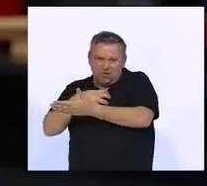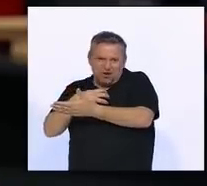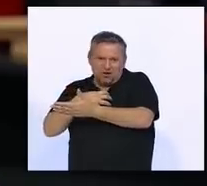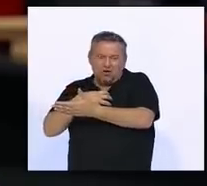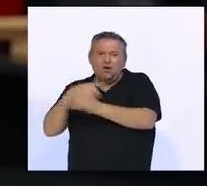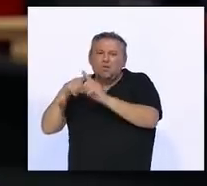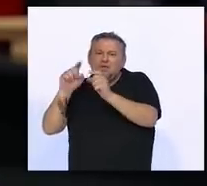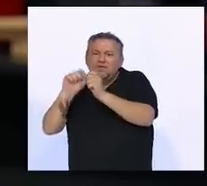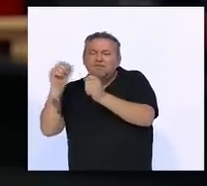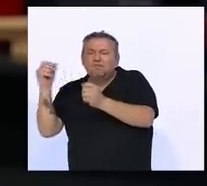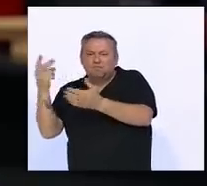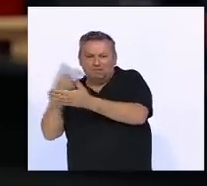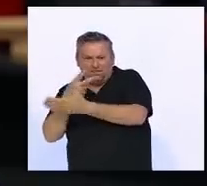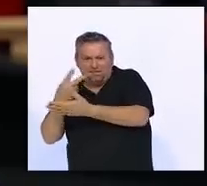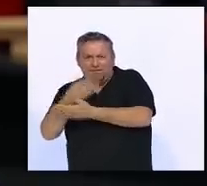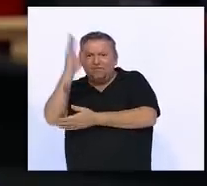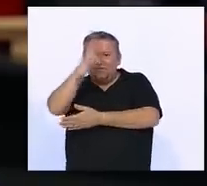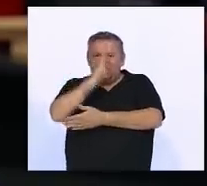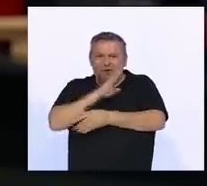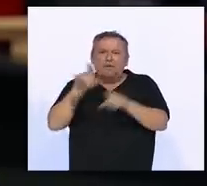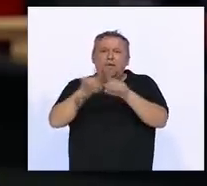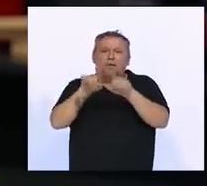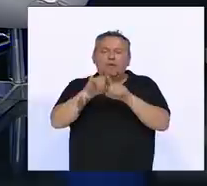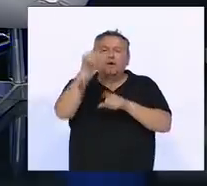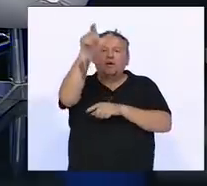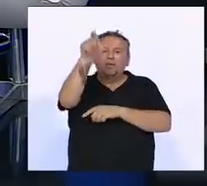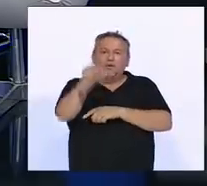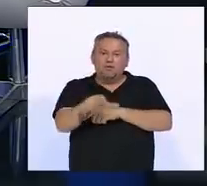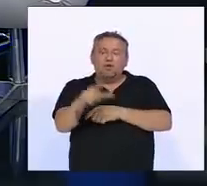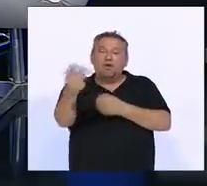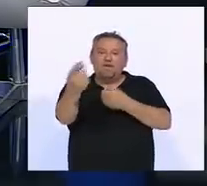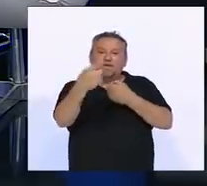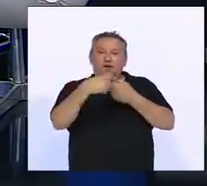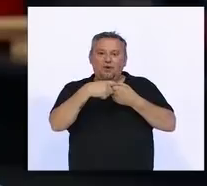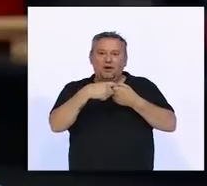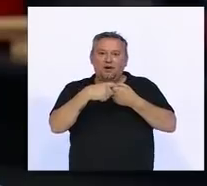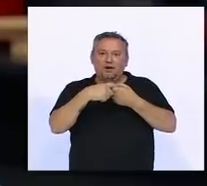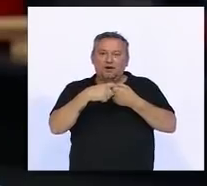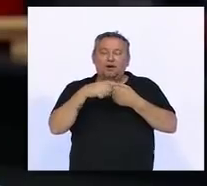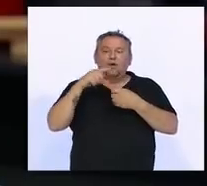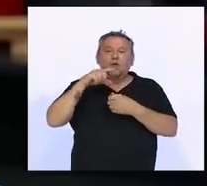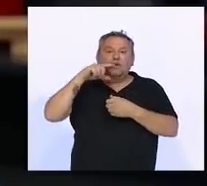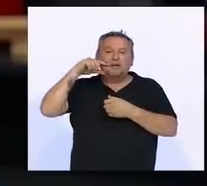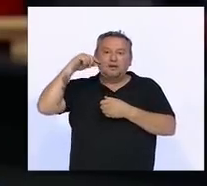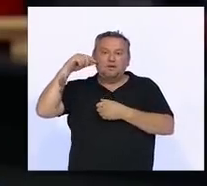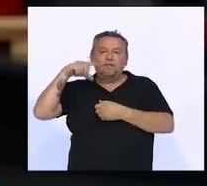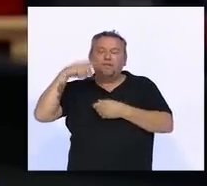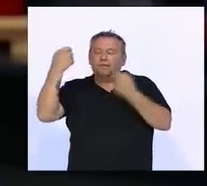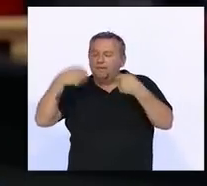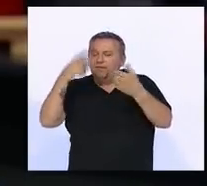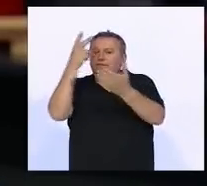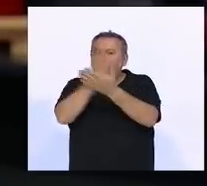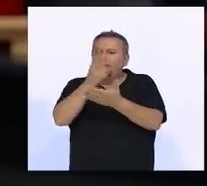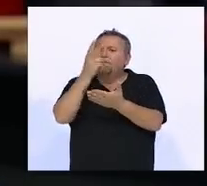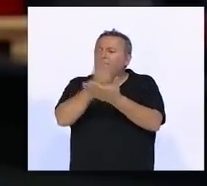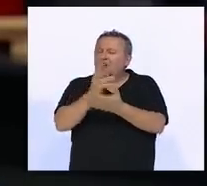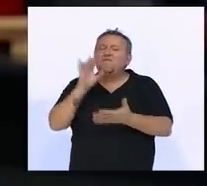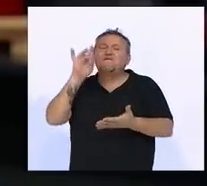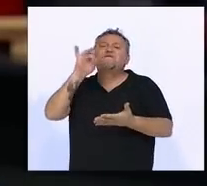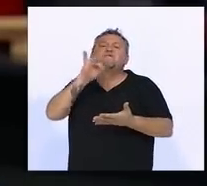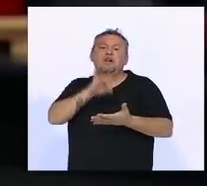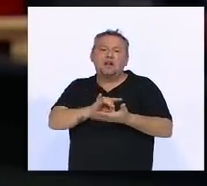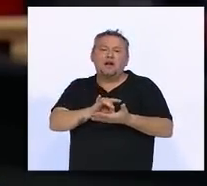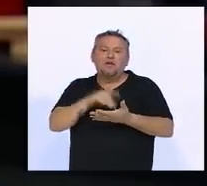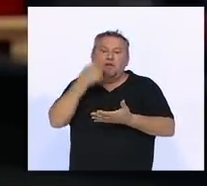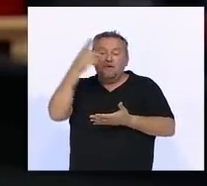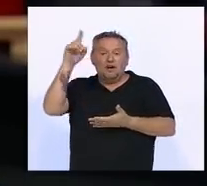intencional, mas fizeram mal ao país, e que aquelas pessoas retornem. Então, Ciro tem que continuar sendo verdadeiro. Ele diz todos